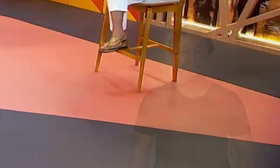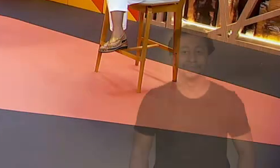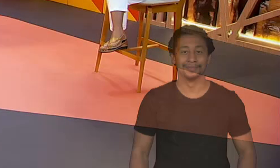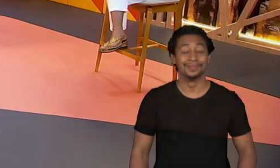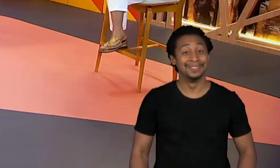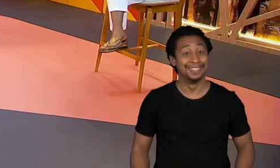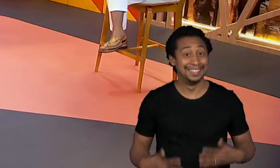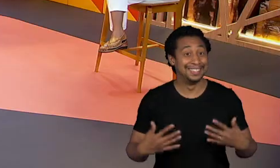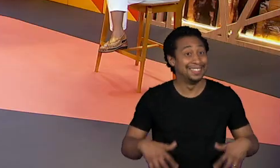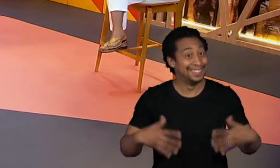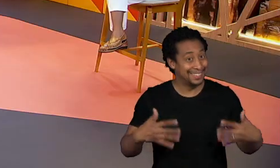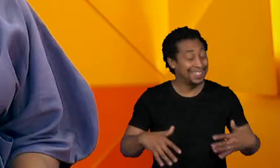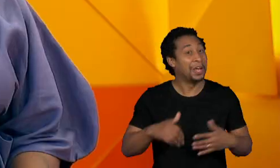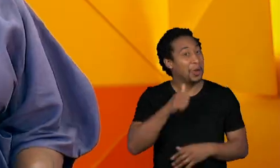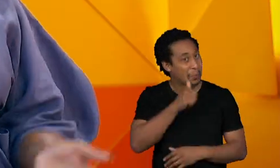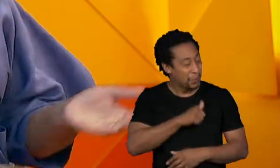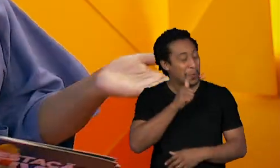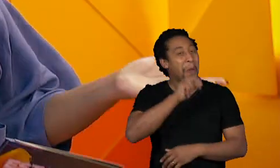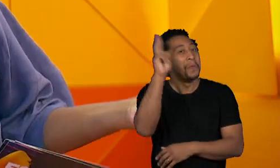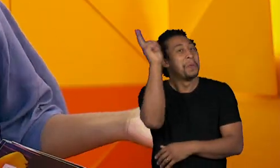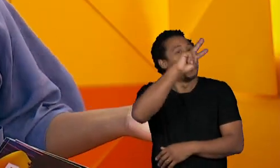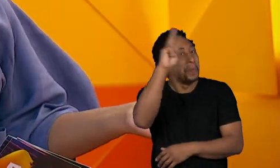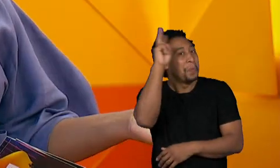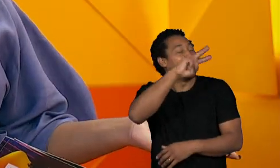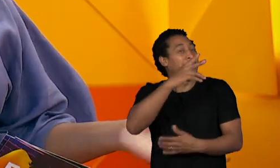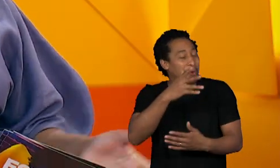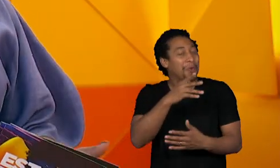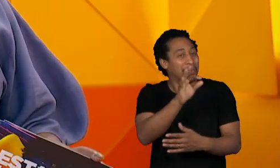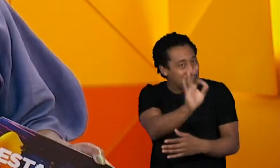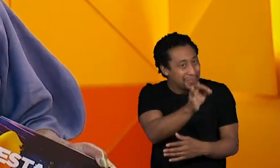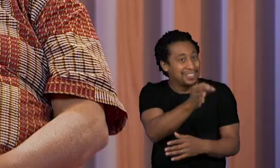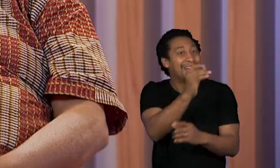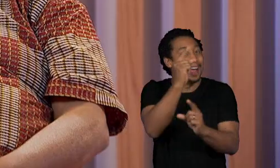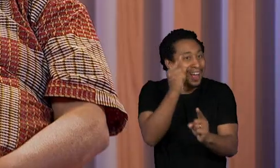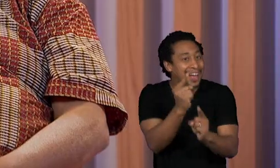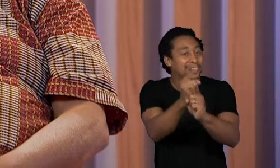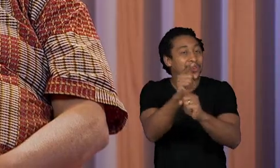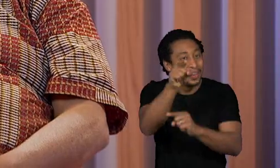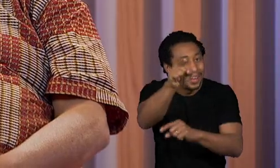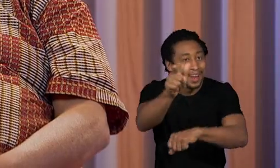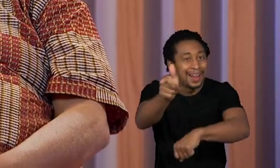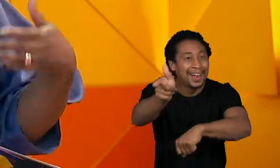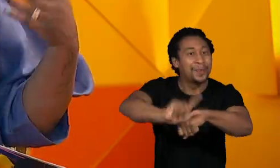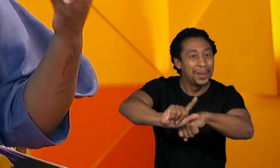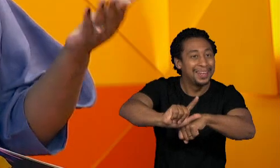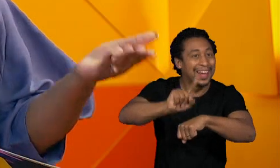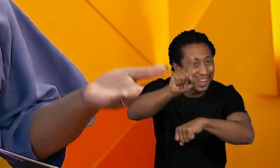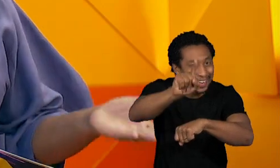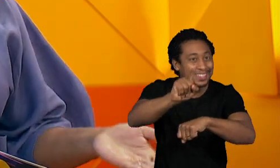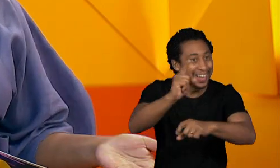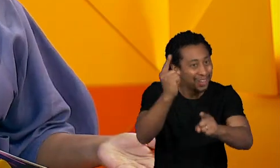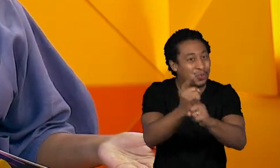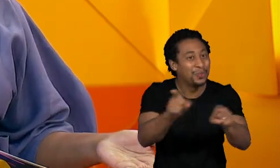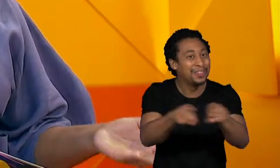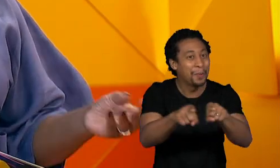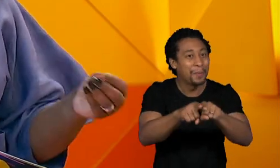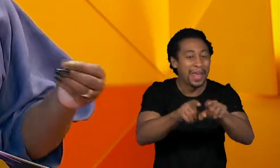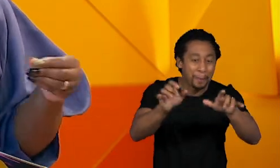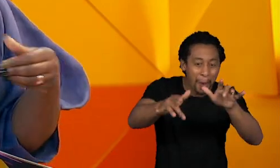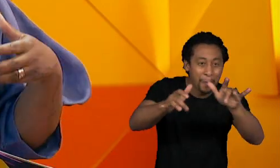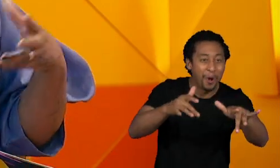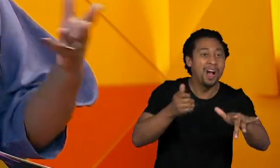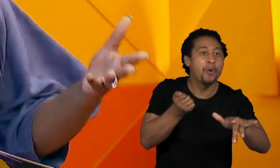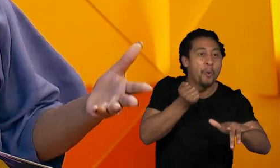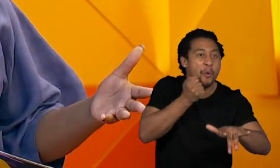Oswaldo, ela lembrou muito bem, né? A gente encontrou recentemente um sítio arqueológico na Liberdade. Foram encontradas ossadas,